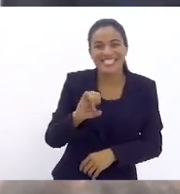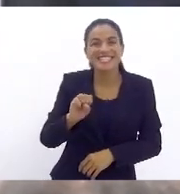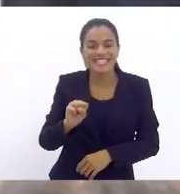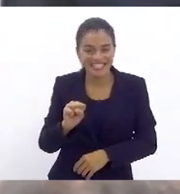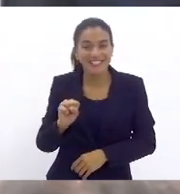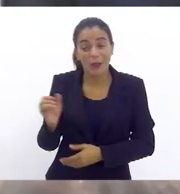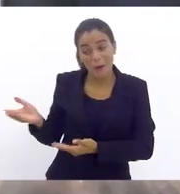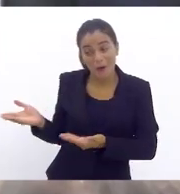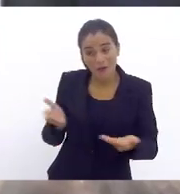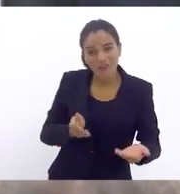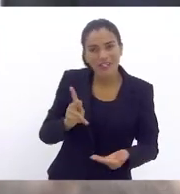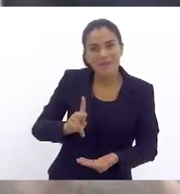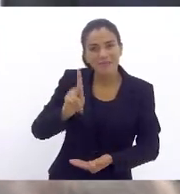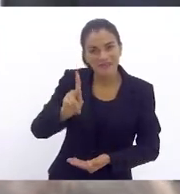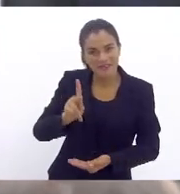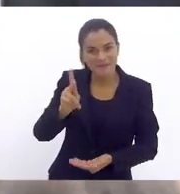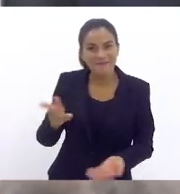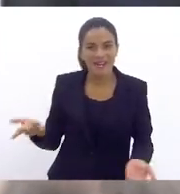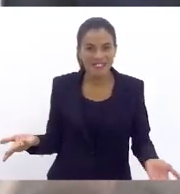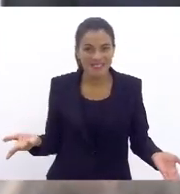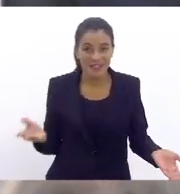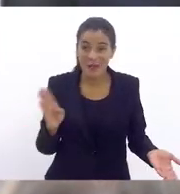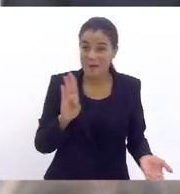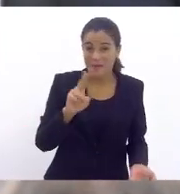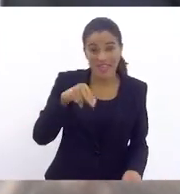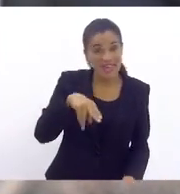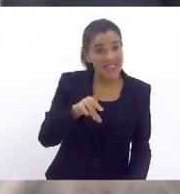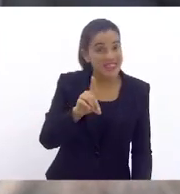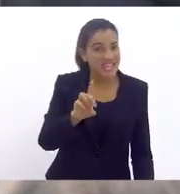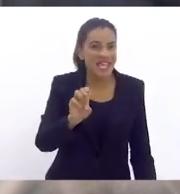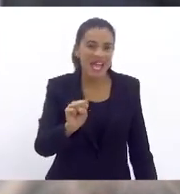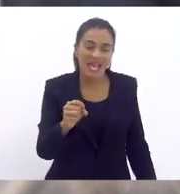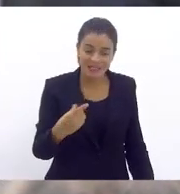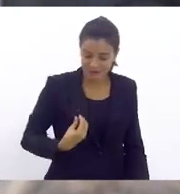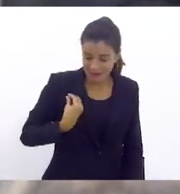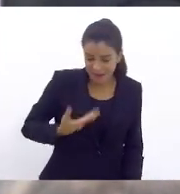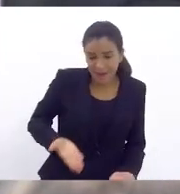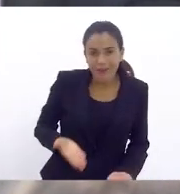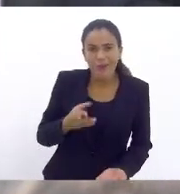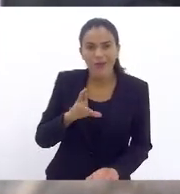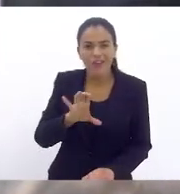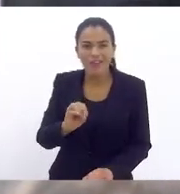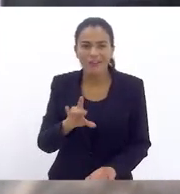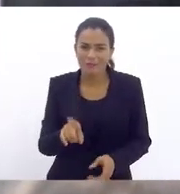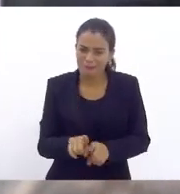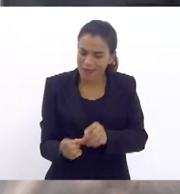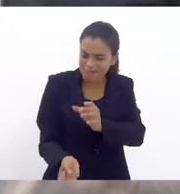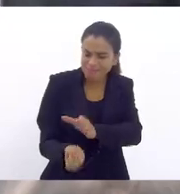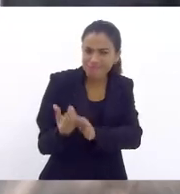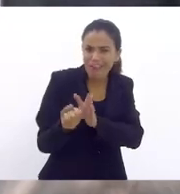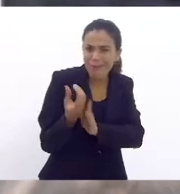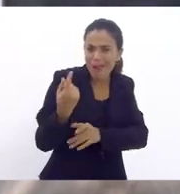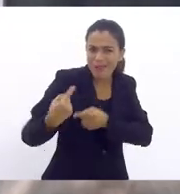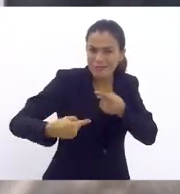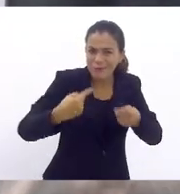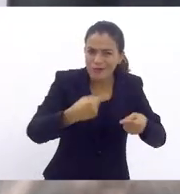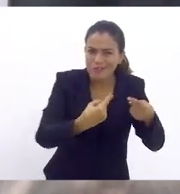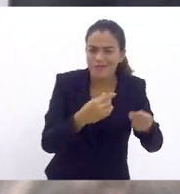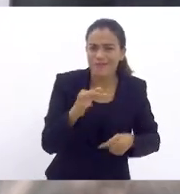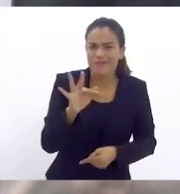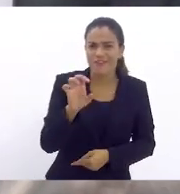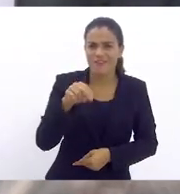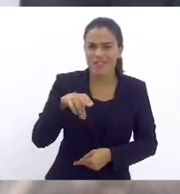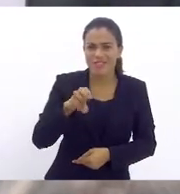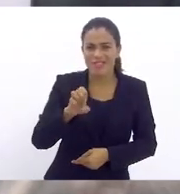a Petrobras Como já que ela tá aqui o Ben 10 tá aqui no Rio de Janeiro claro que o Ben 10 estabelece políticas para todo o país afinepta